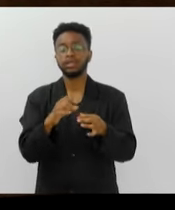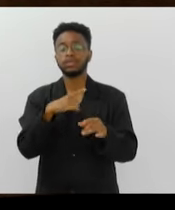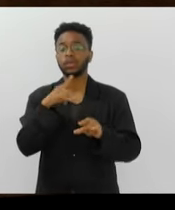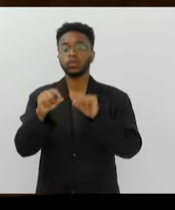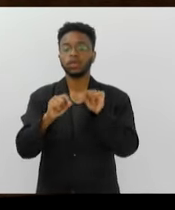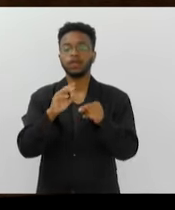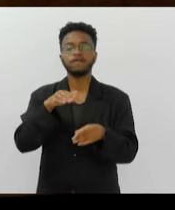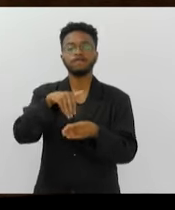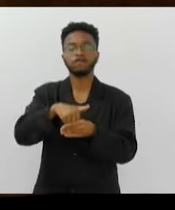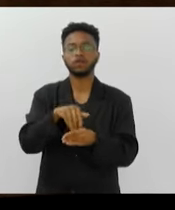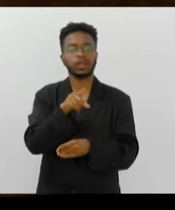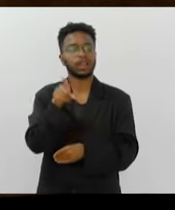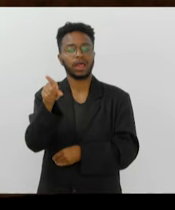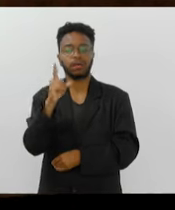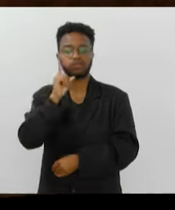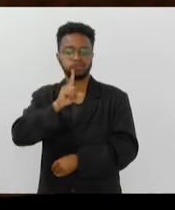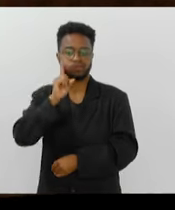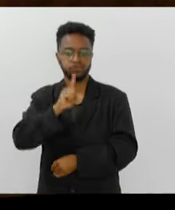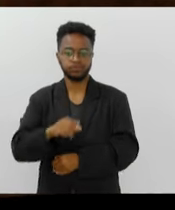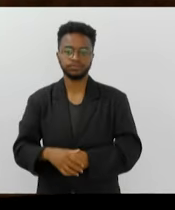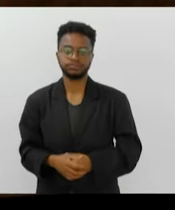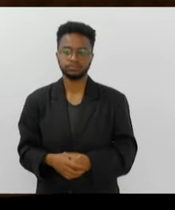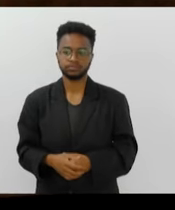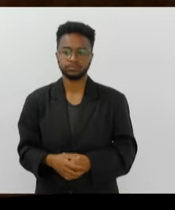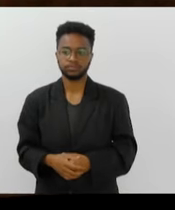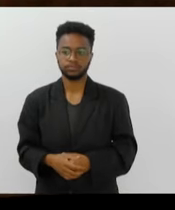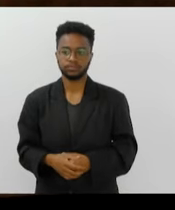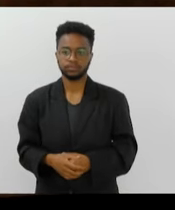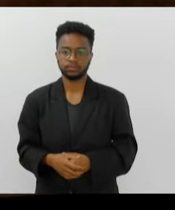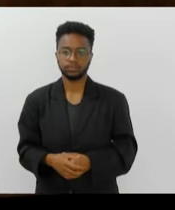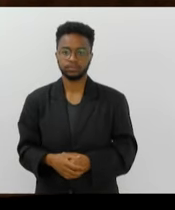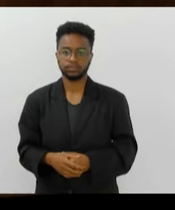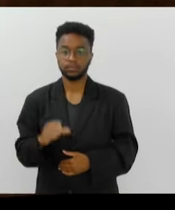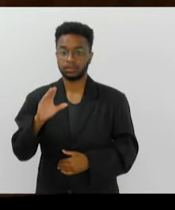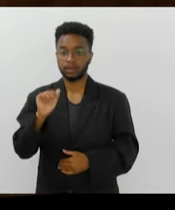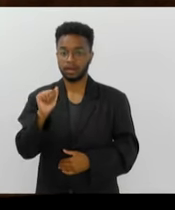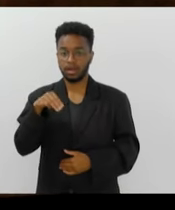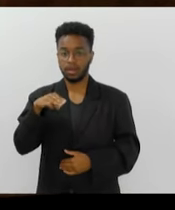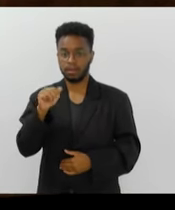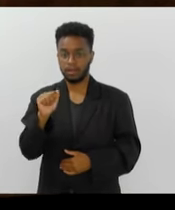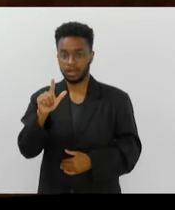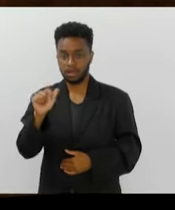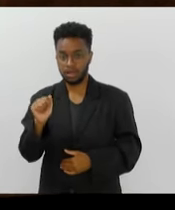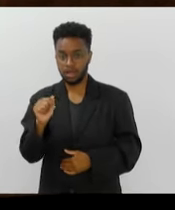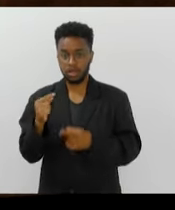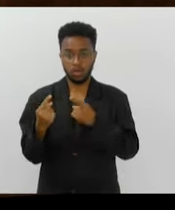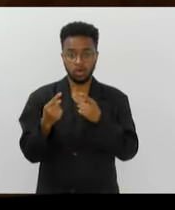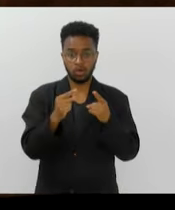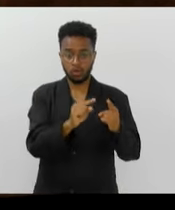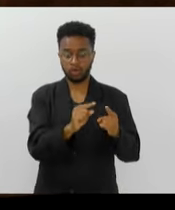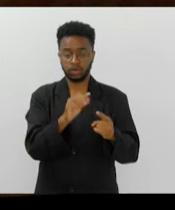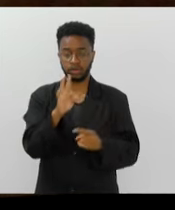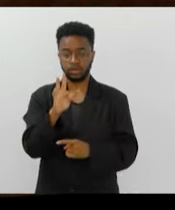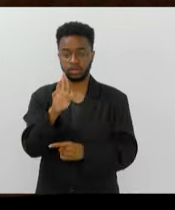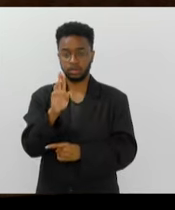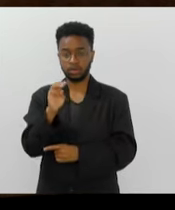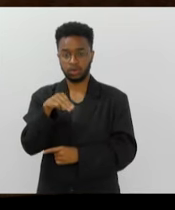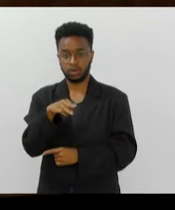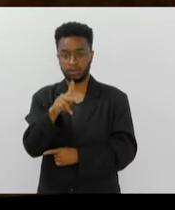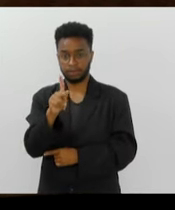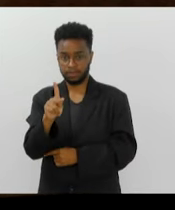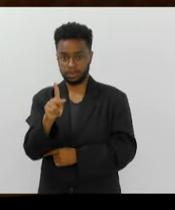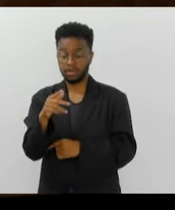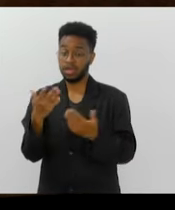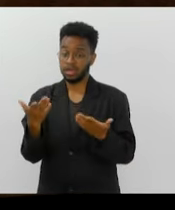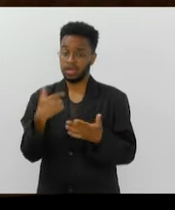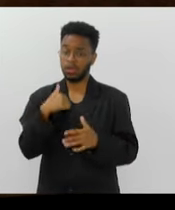Estados Unidos Câmara versus trump Estou aqui ansioso para chegar